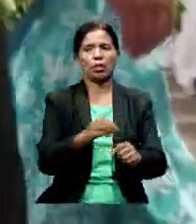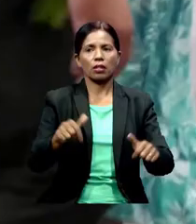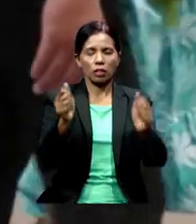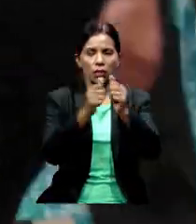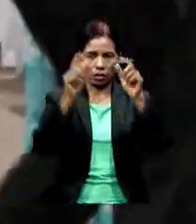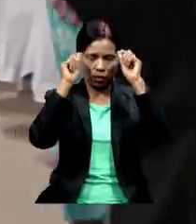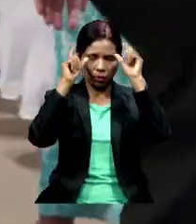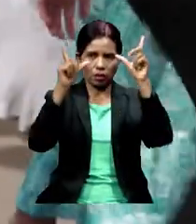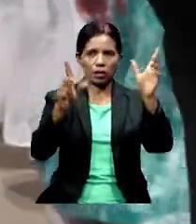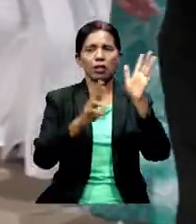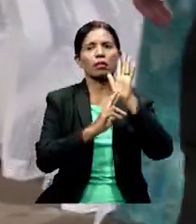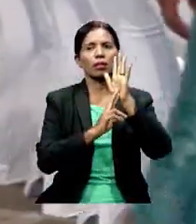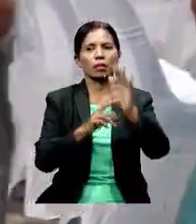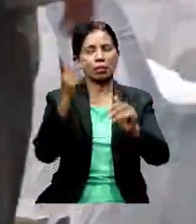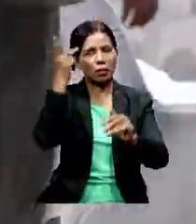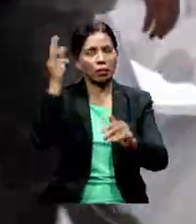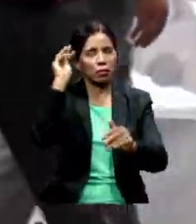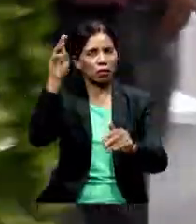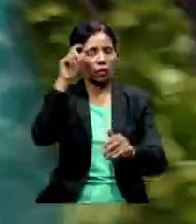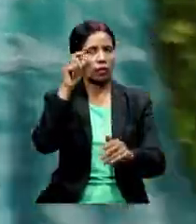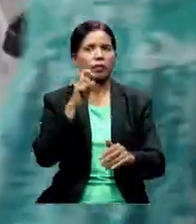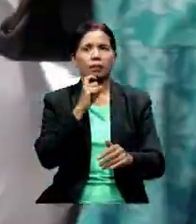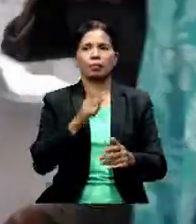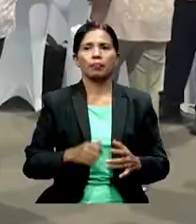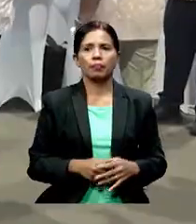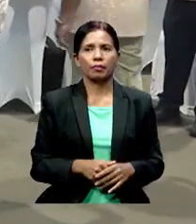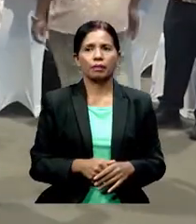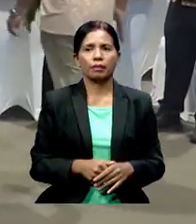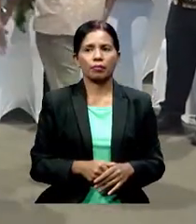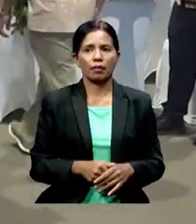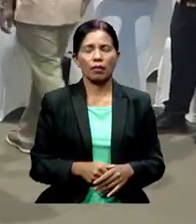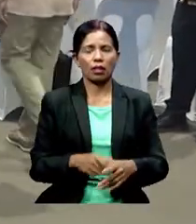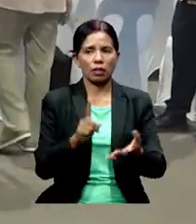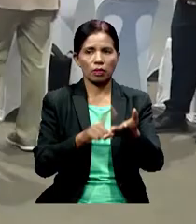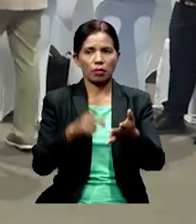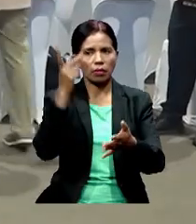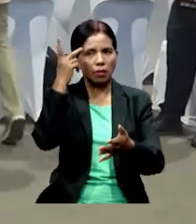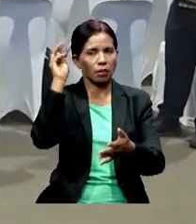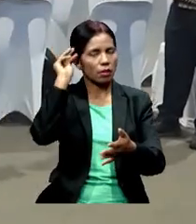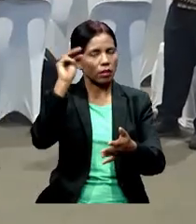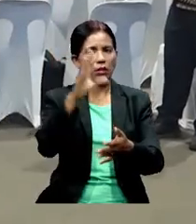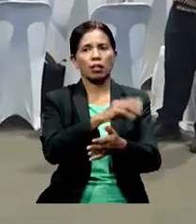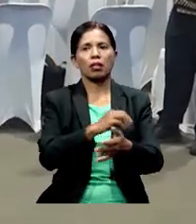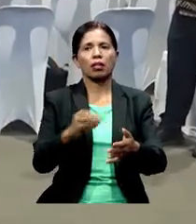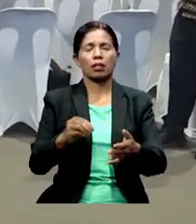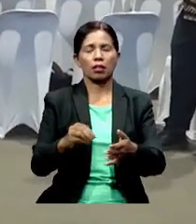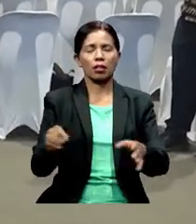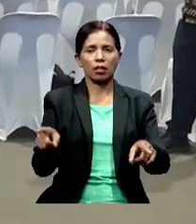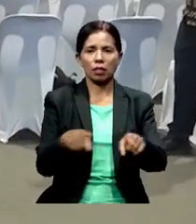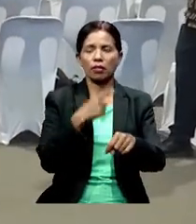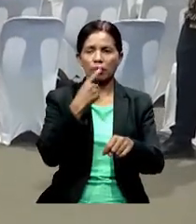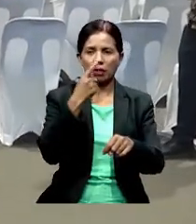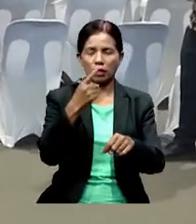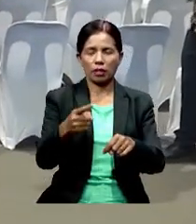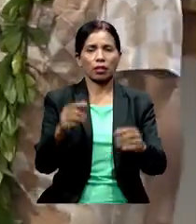Timor-Restenian, neve representa primeiro-ministro Kaira Lassanan Guzmão. E em discurso, primeiro-ministro Ilha Cook, Mark Brown, hateten,